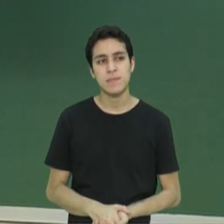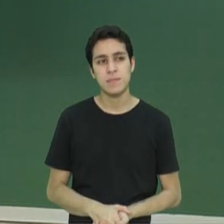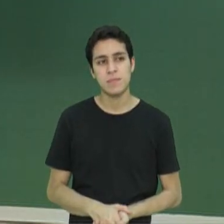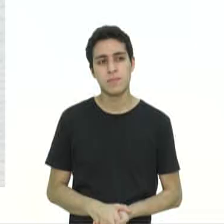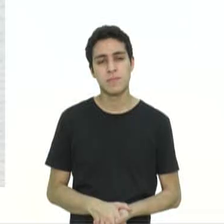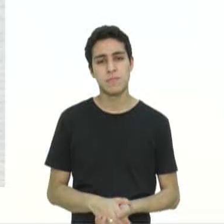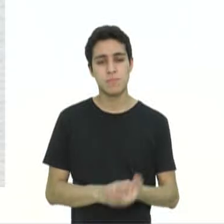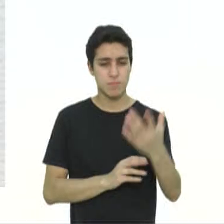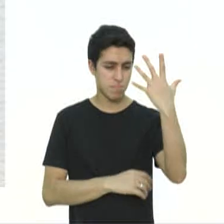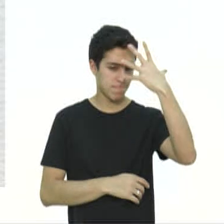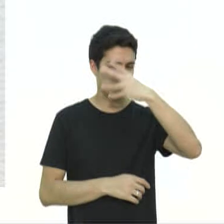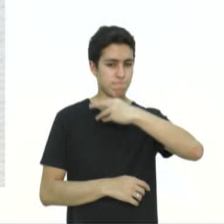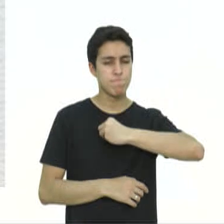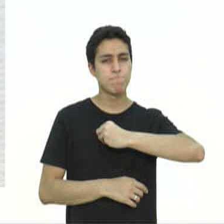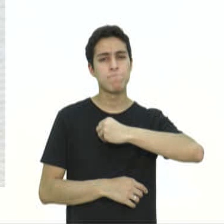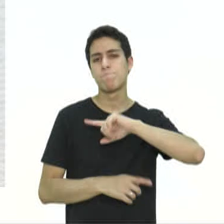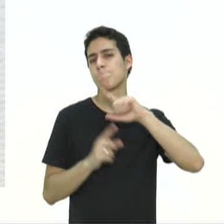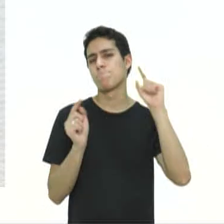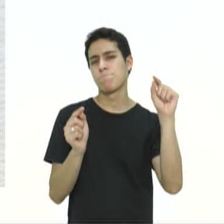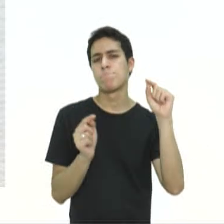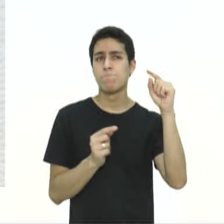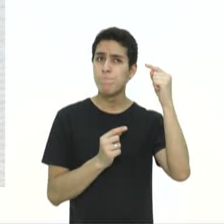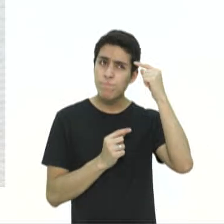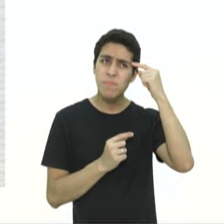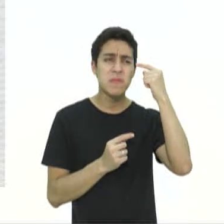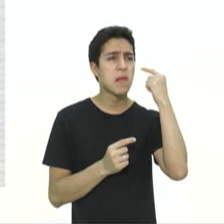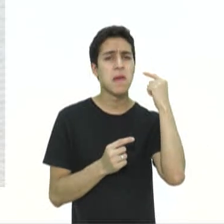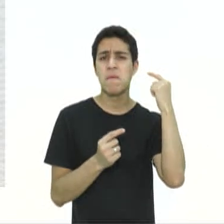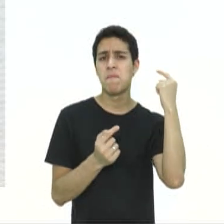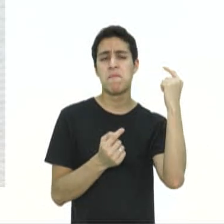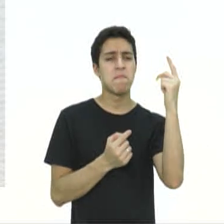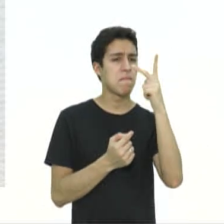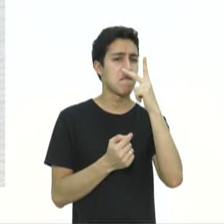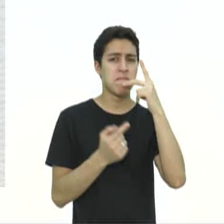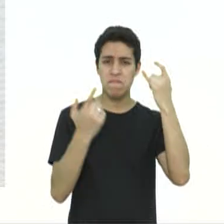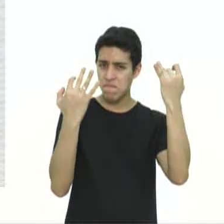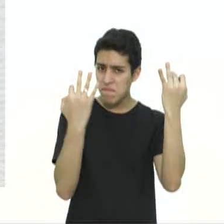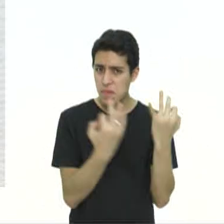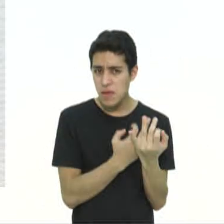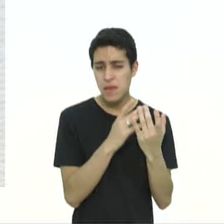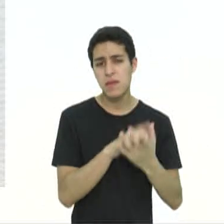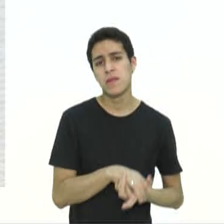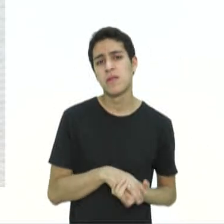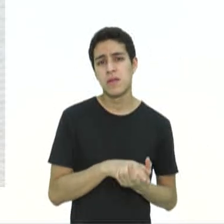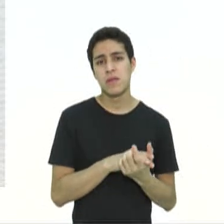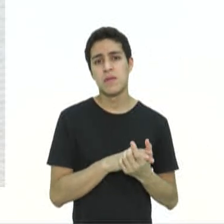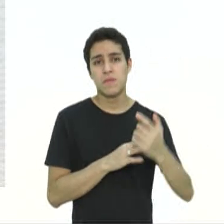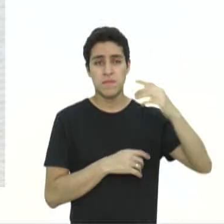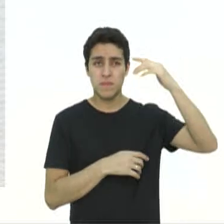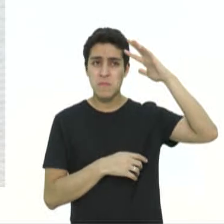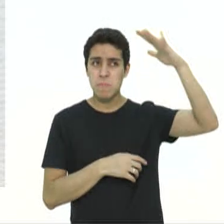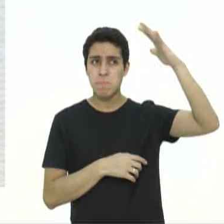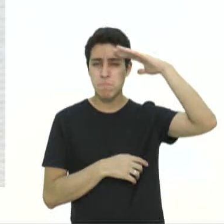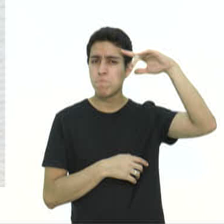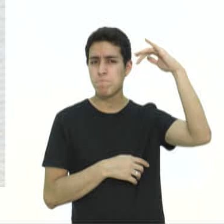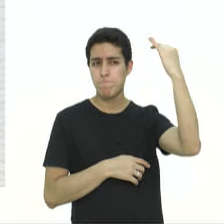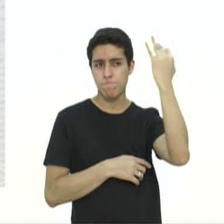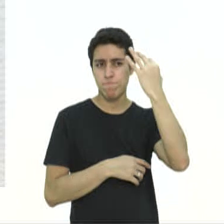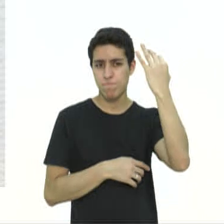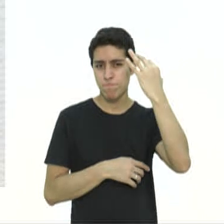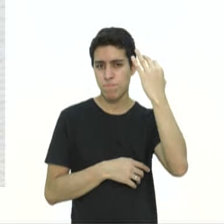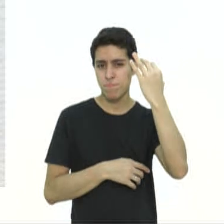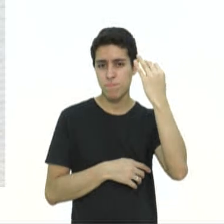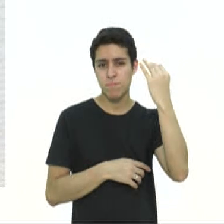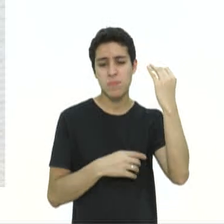O belo se comporta como qualquer outra ideia, isto é, tem sua perfeição no mundo inteligível e no mundo